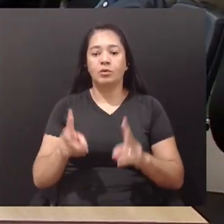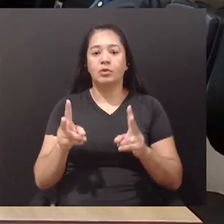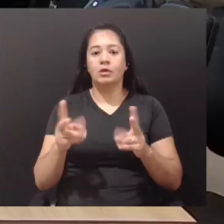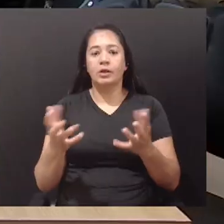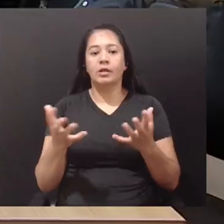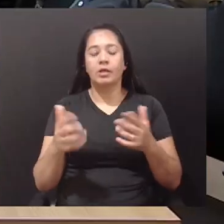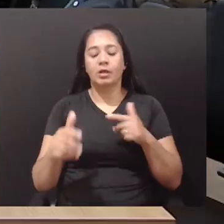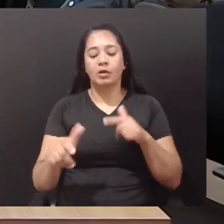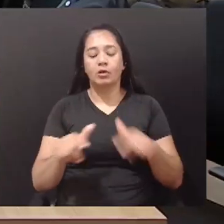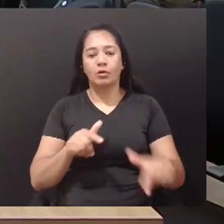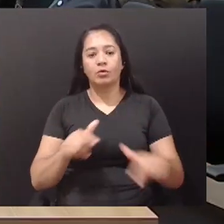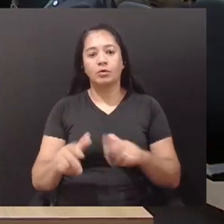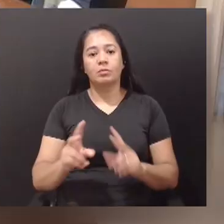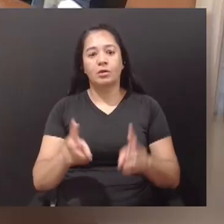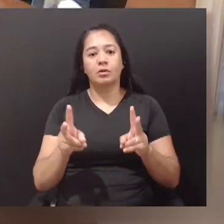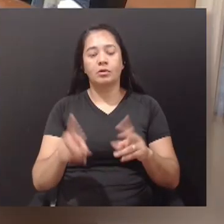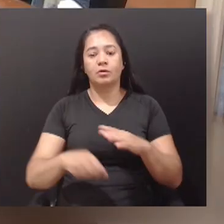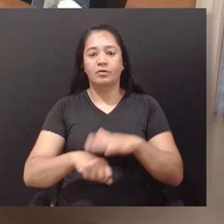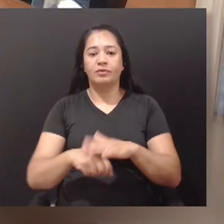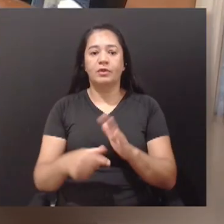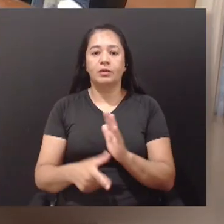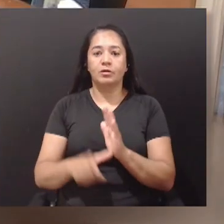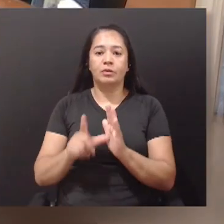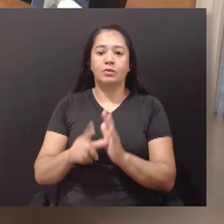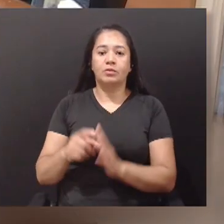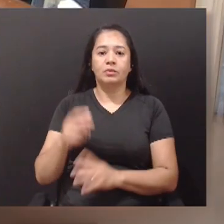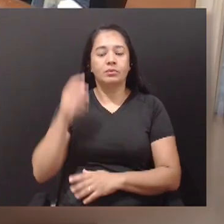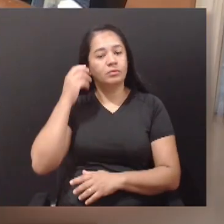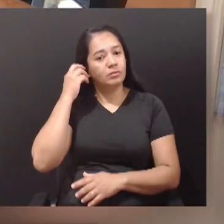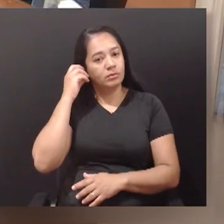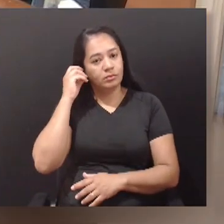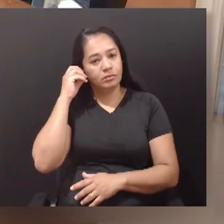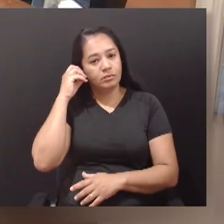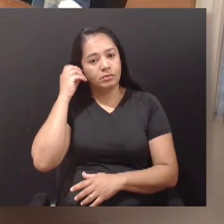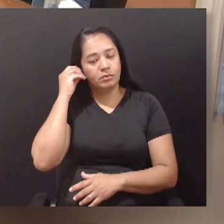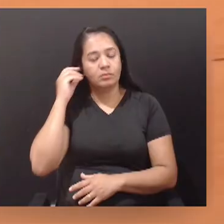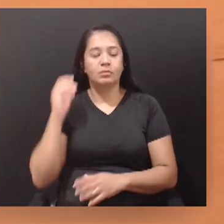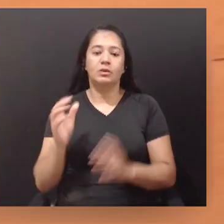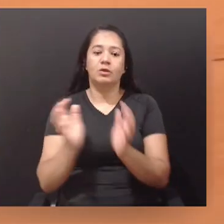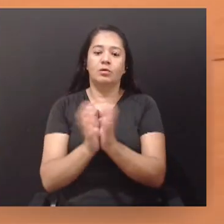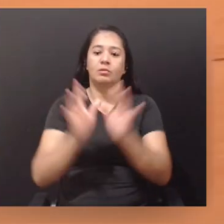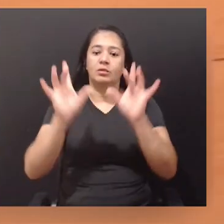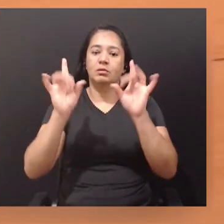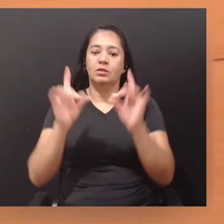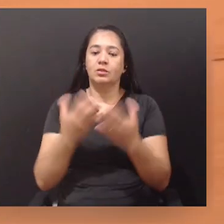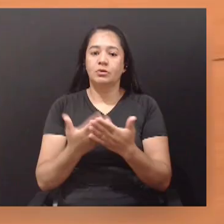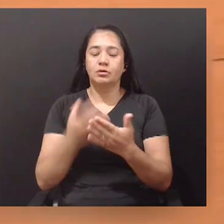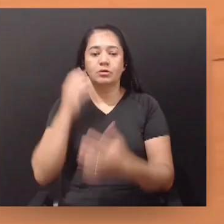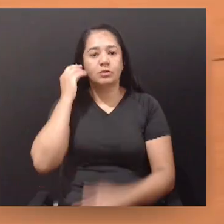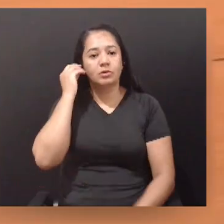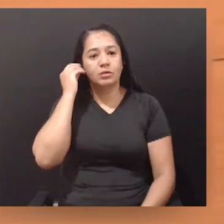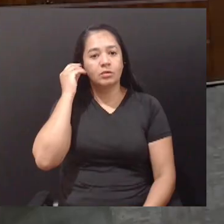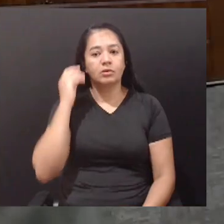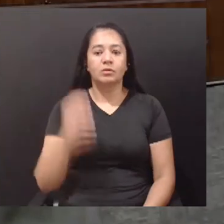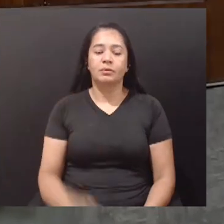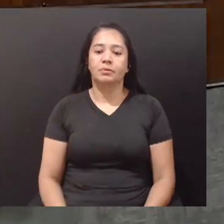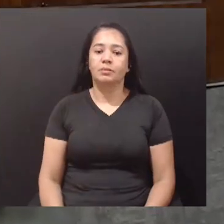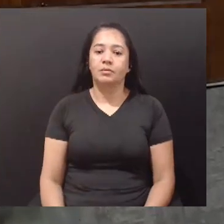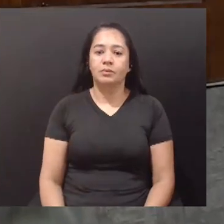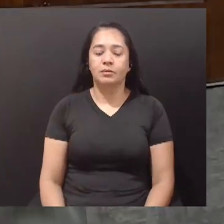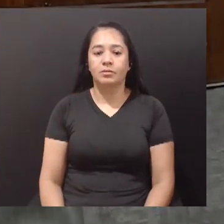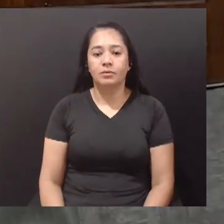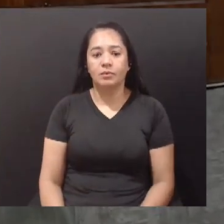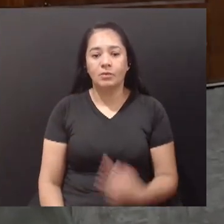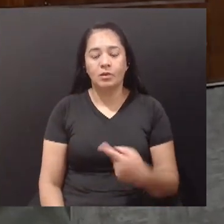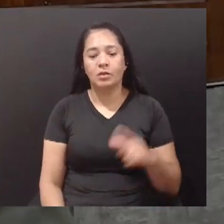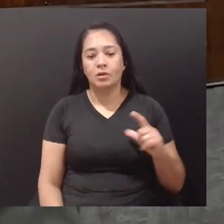trabalhos realizados anteriormente pela Comissão Especial de Estudos sobre o tema, também presidida por Otto Alejandro. Nós tínhamos